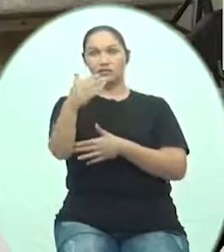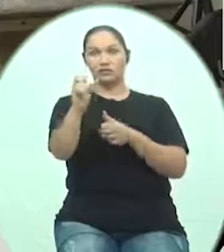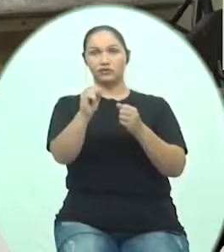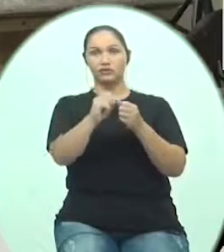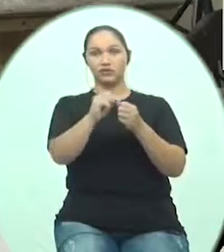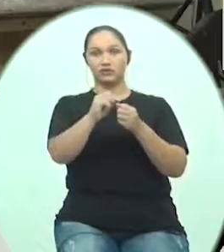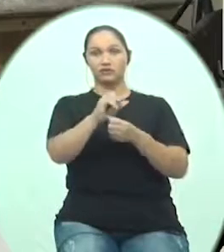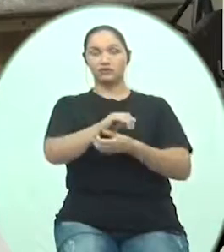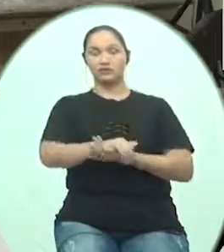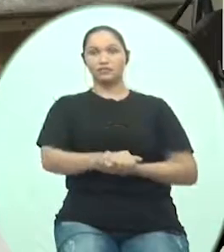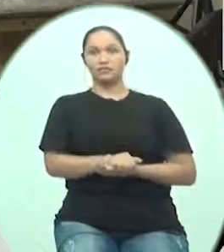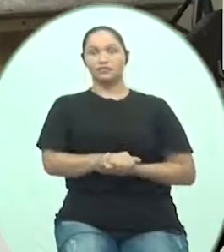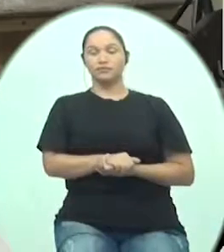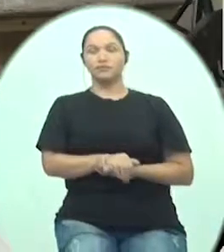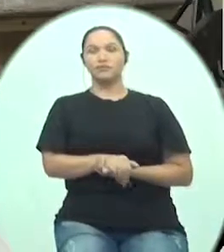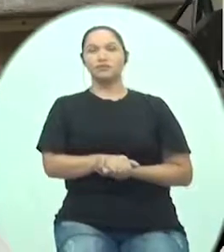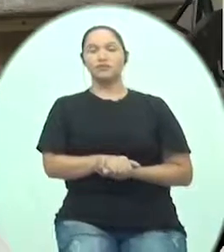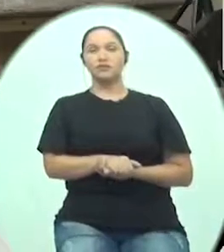uma